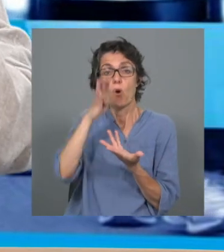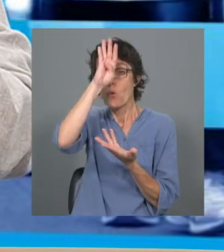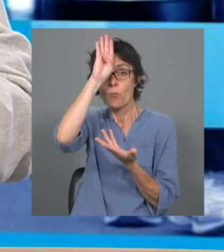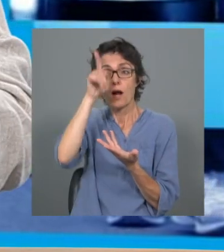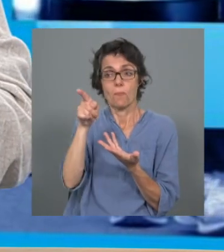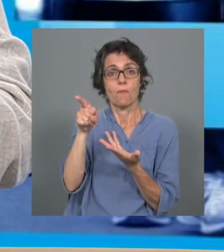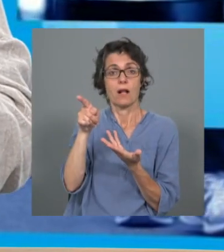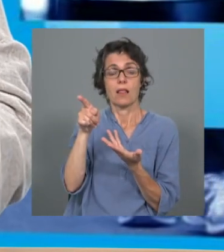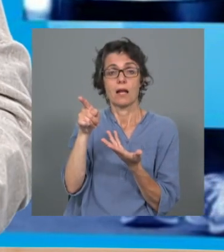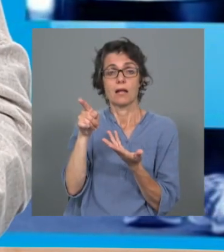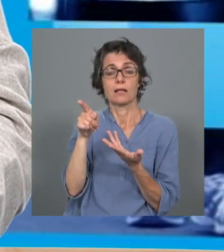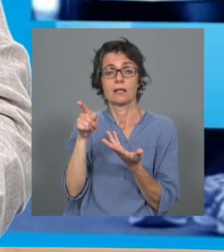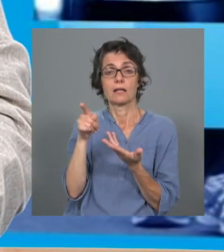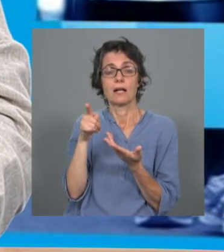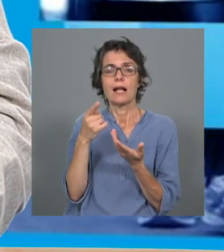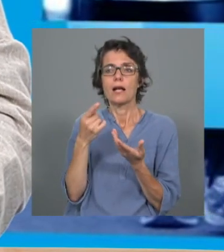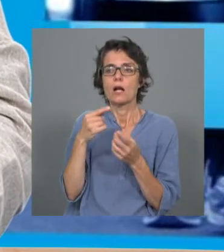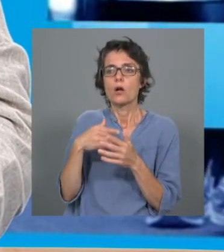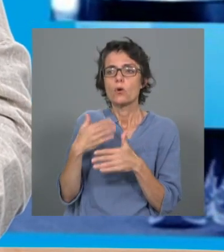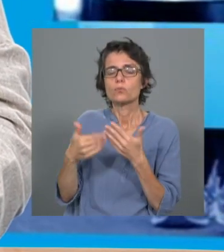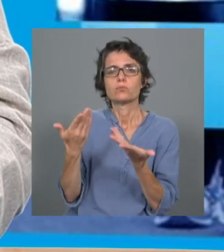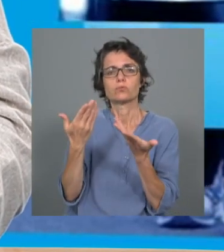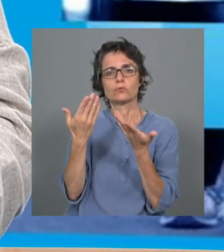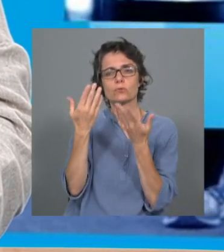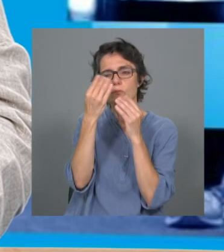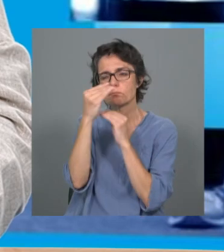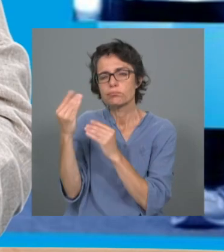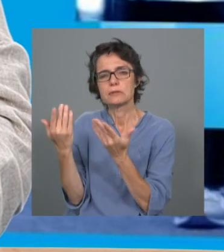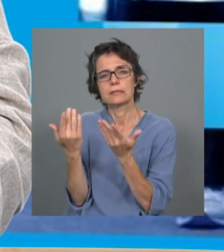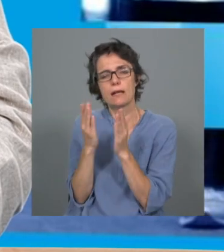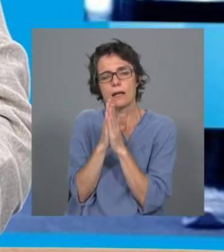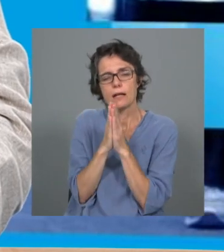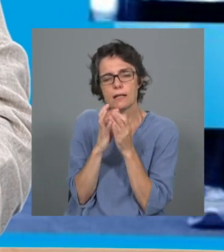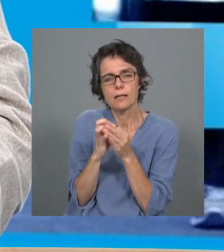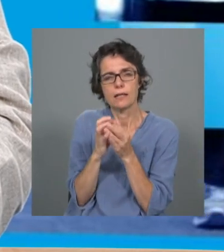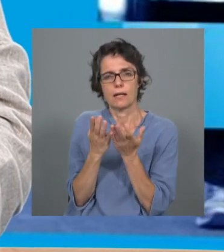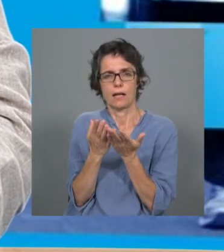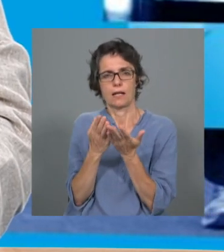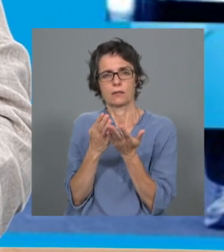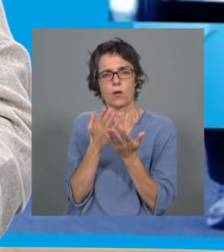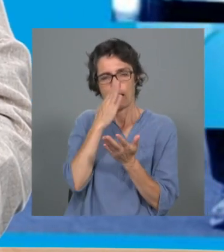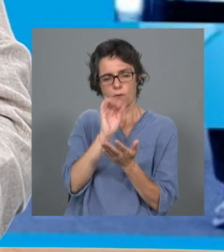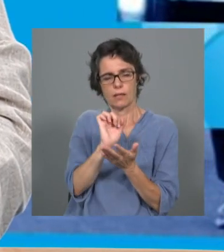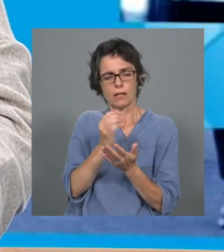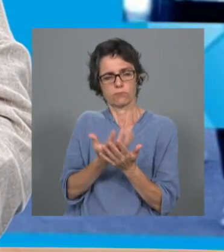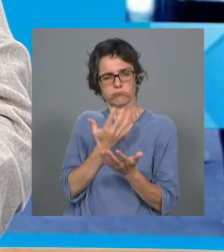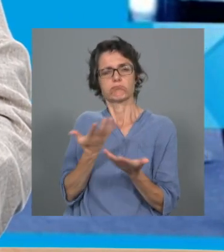do ponto de vista católico, não deixou de ser um pastor por estar internado. Esse é um gesto, eu acho que é uma atitude muito, muito simbólica.